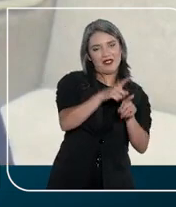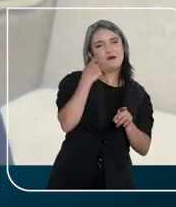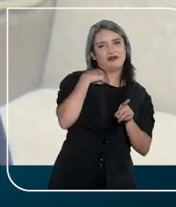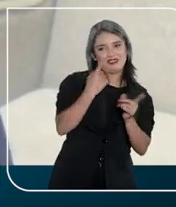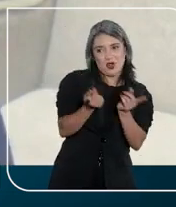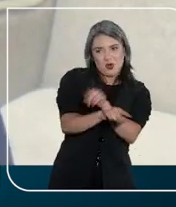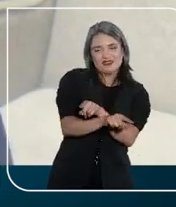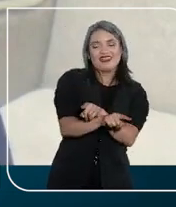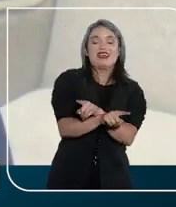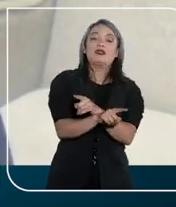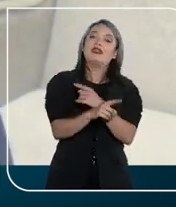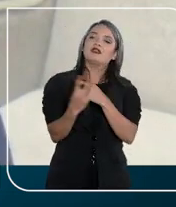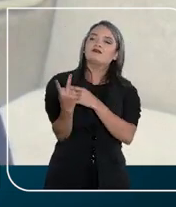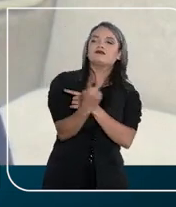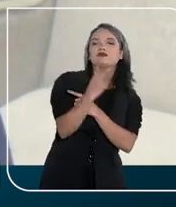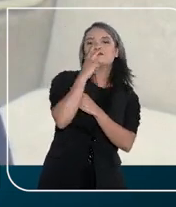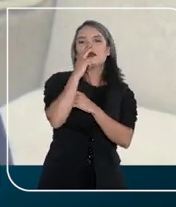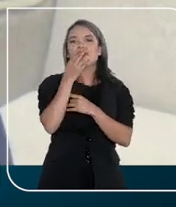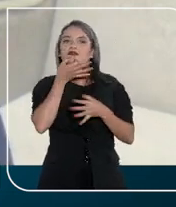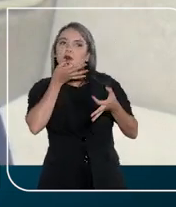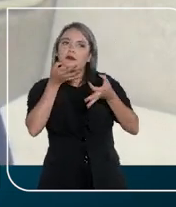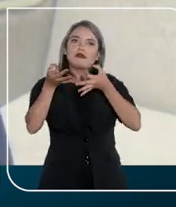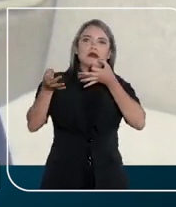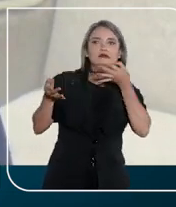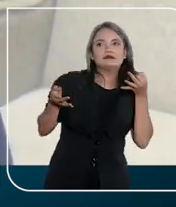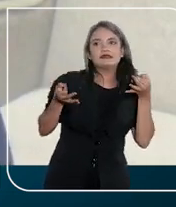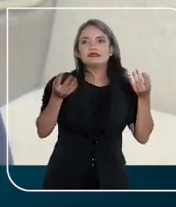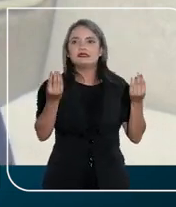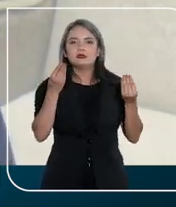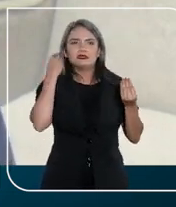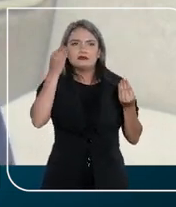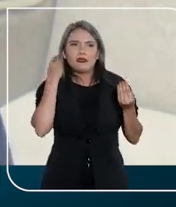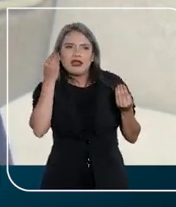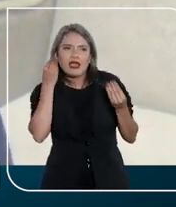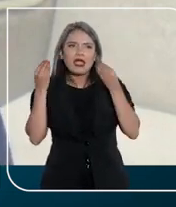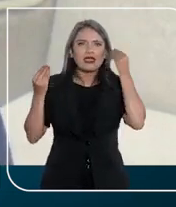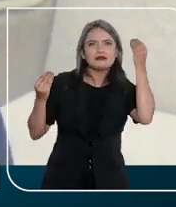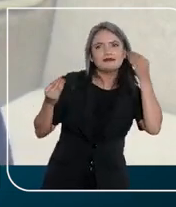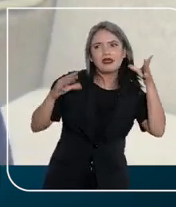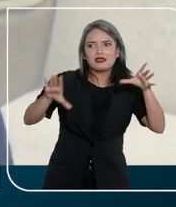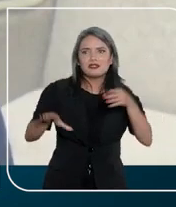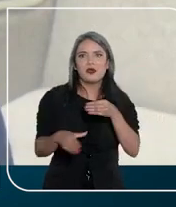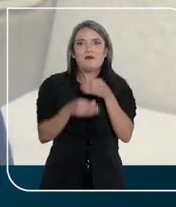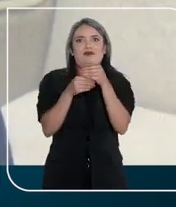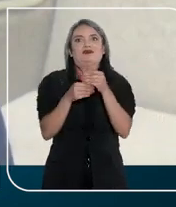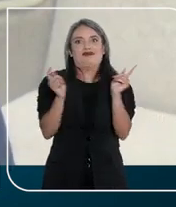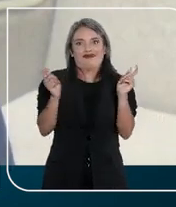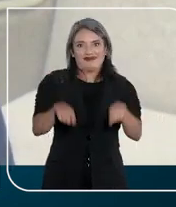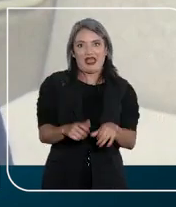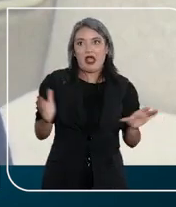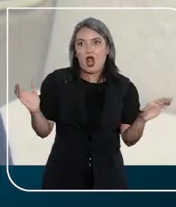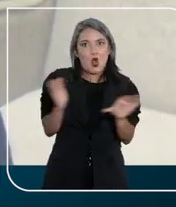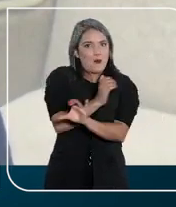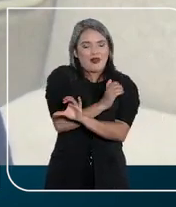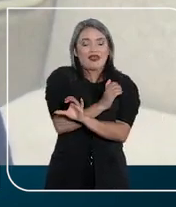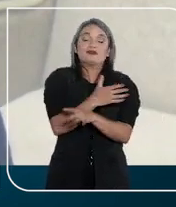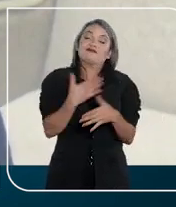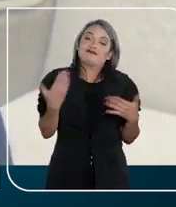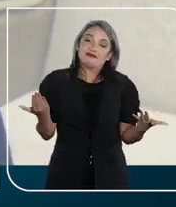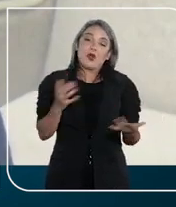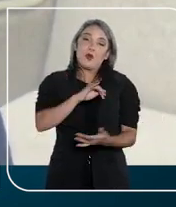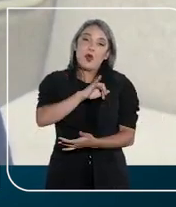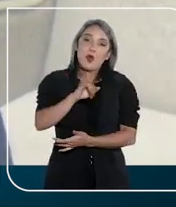assim, complementando um ao outro, cada um na sua experiência de vida profissional. E acho que a gente deu a